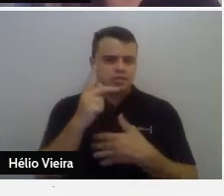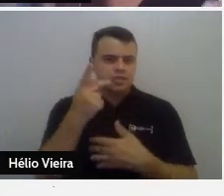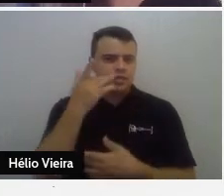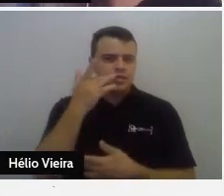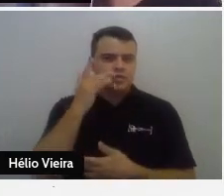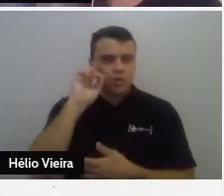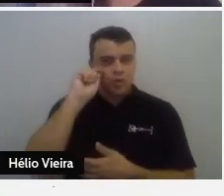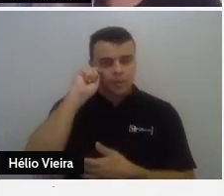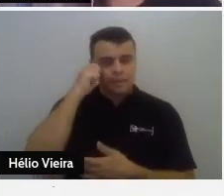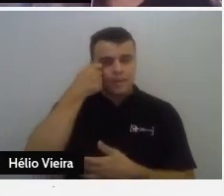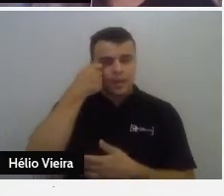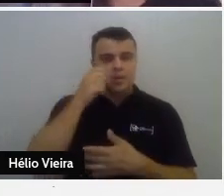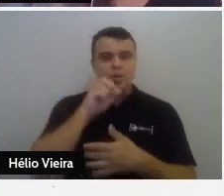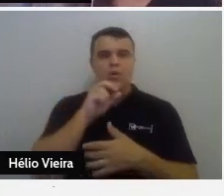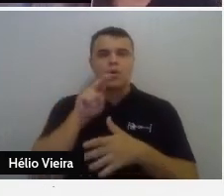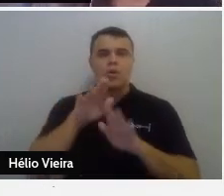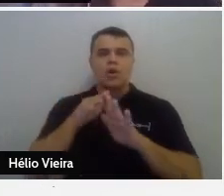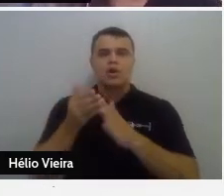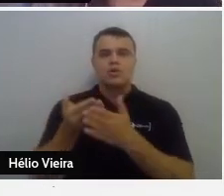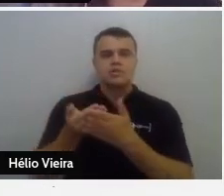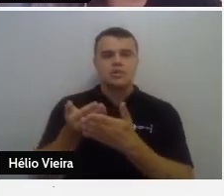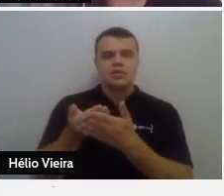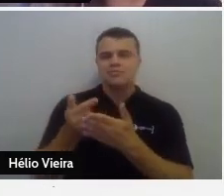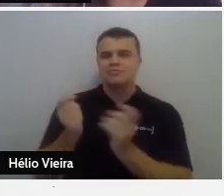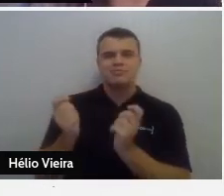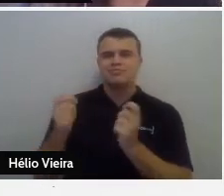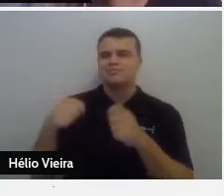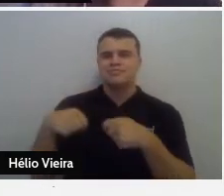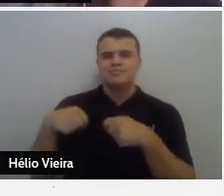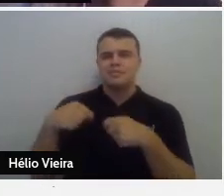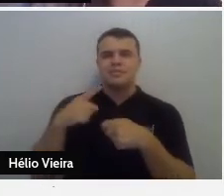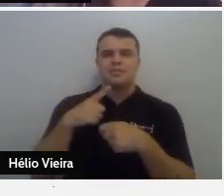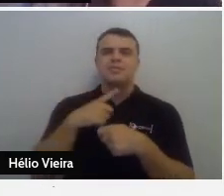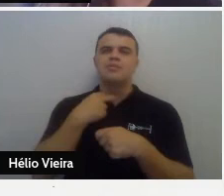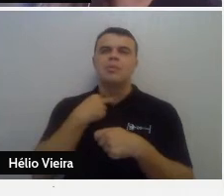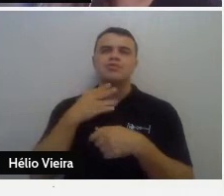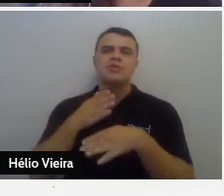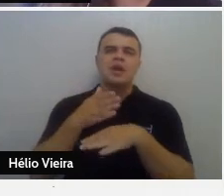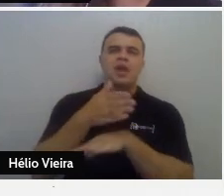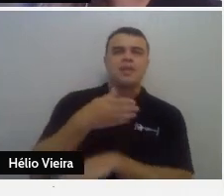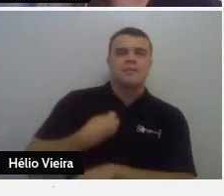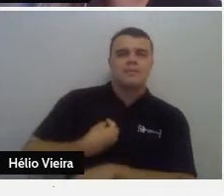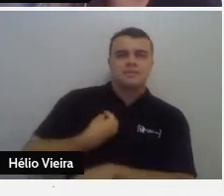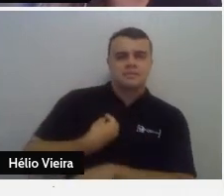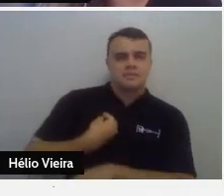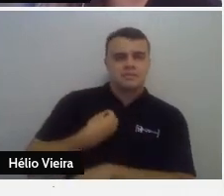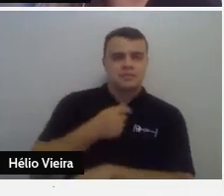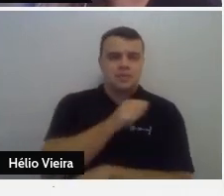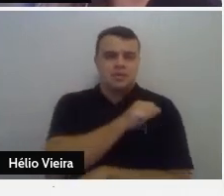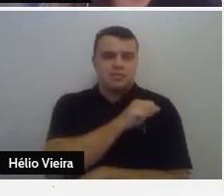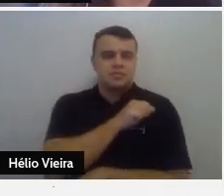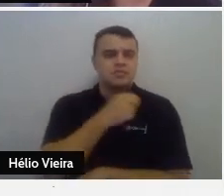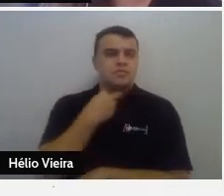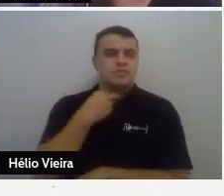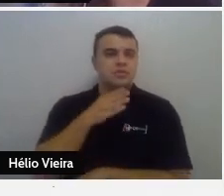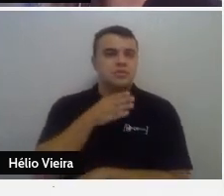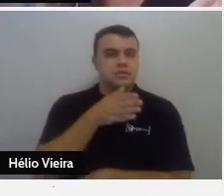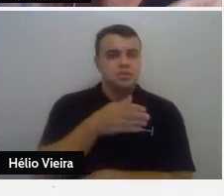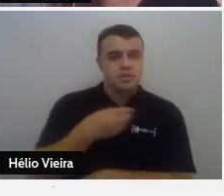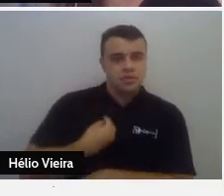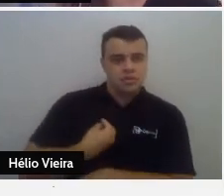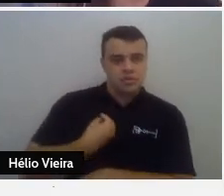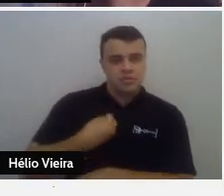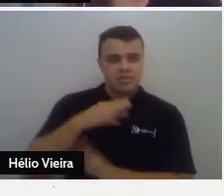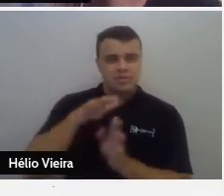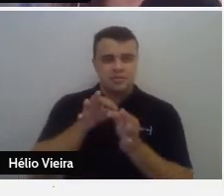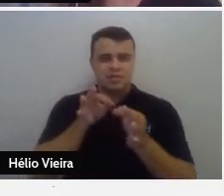Preto, ou a escola não tem condições, né, de levar os alunos não têm condições de ir até Ouro Preto, porque é